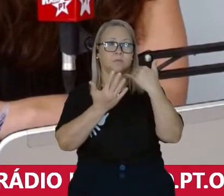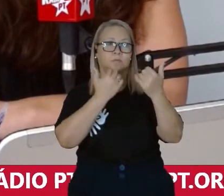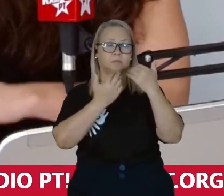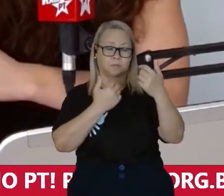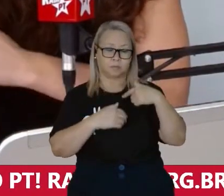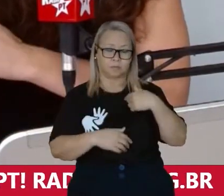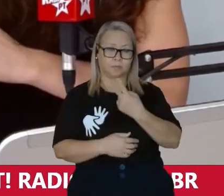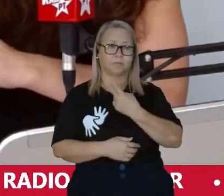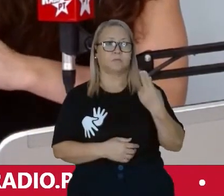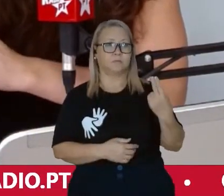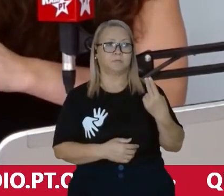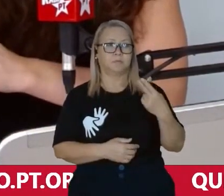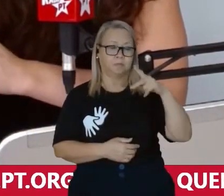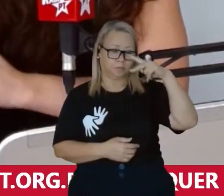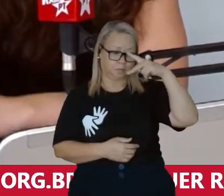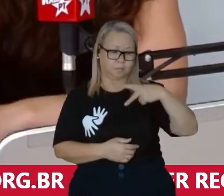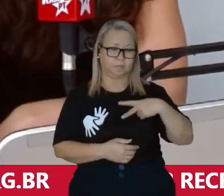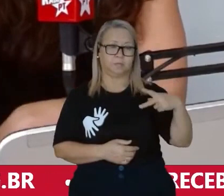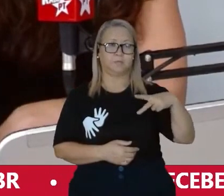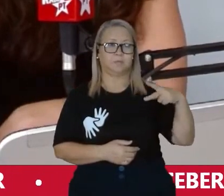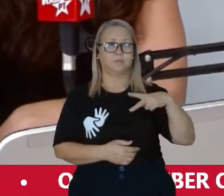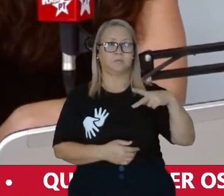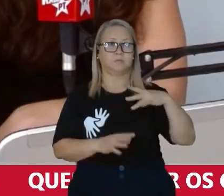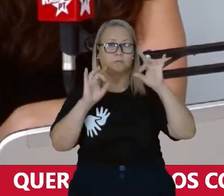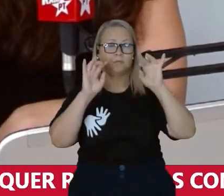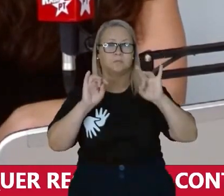pessoa especificamente, mas não tinha